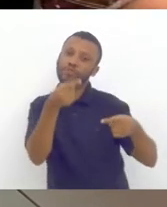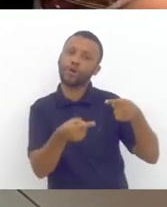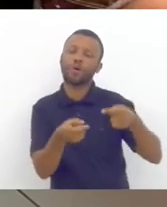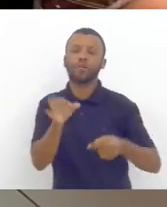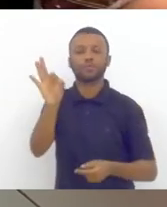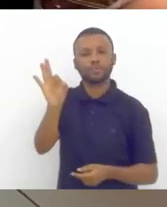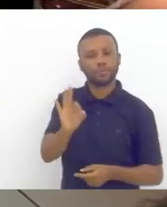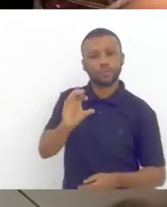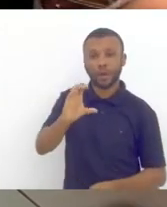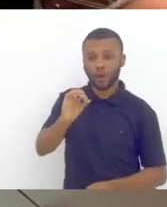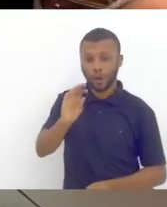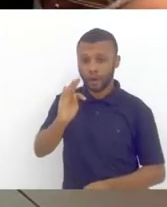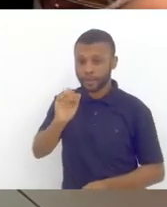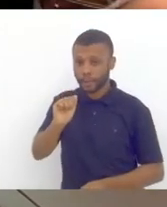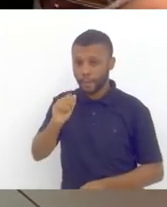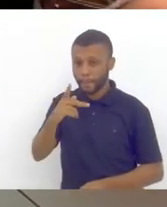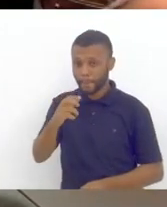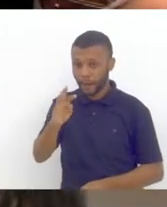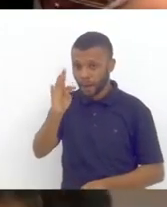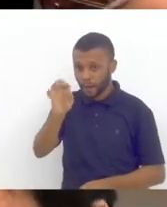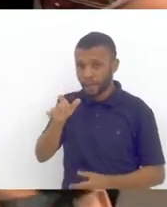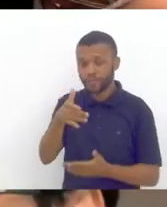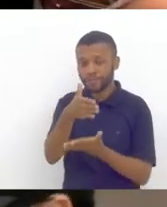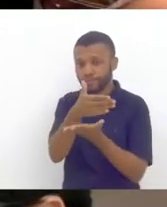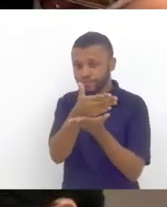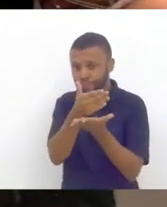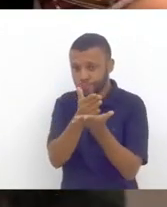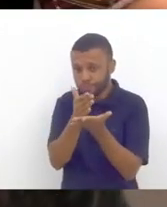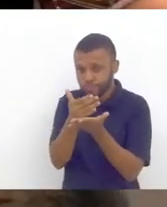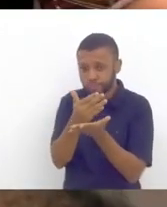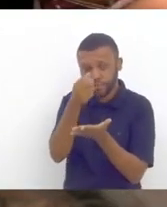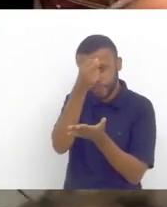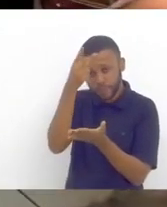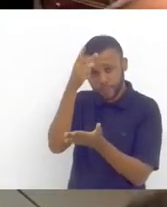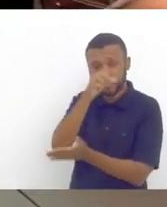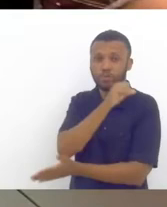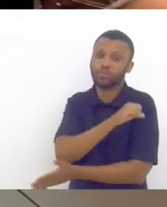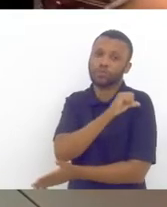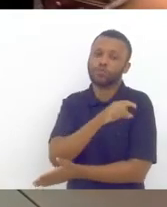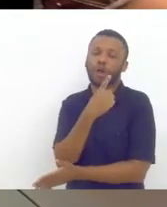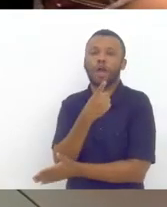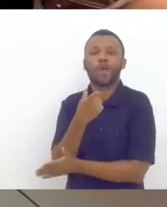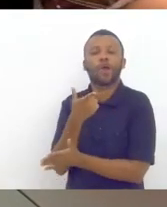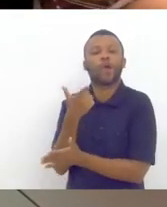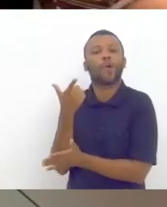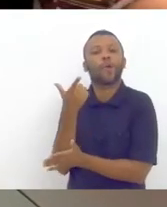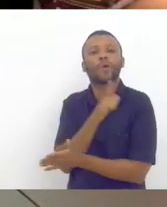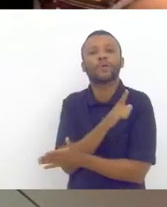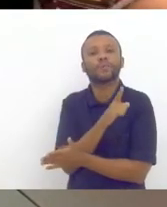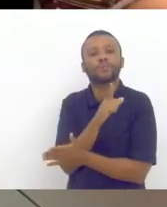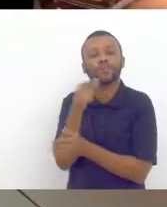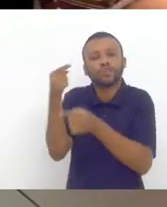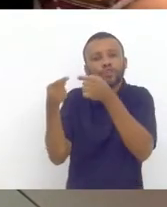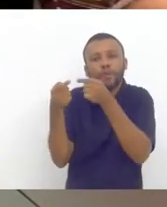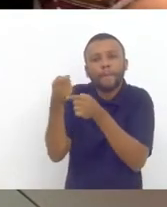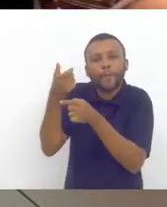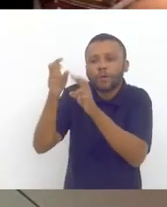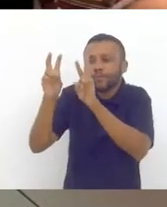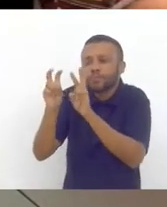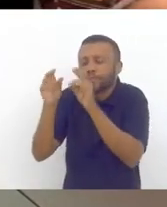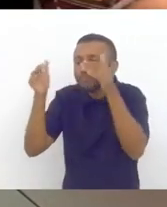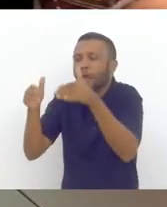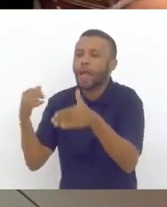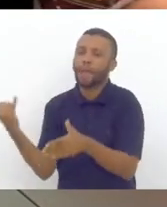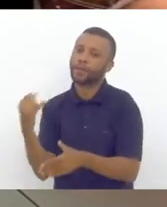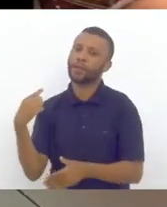parte do município do Rio, e a gente acabou conseguindo entrar pouco nessa parte que era uma expectativa bastante importante